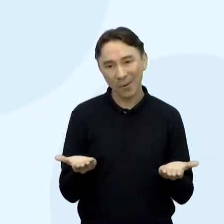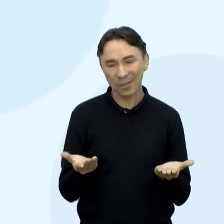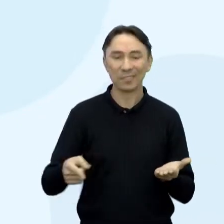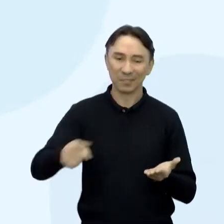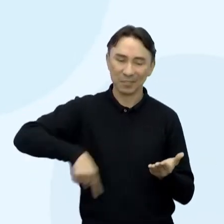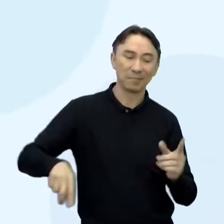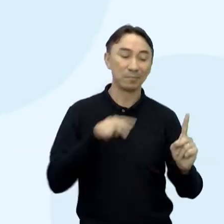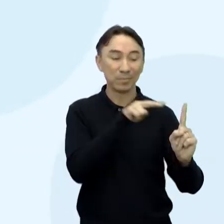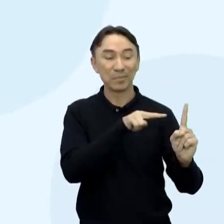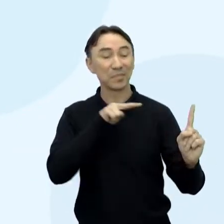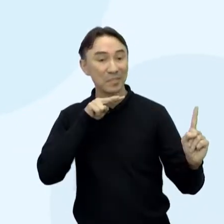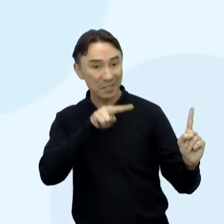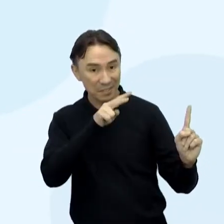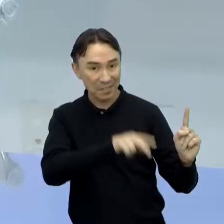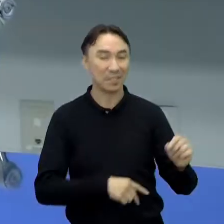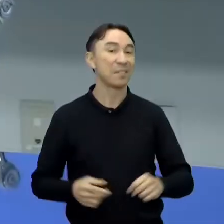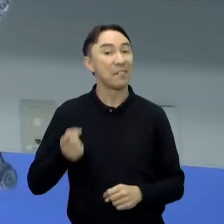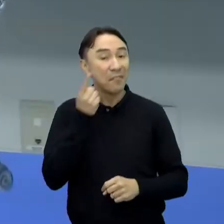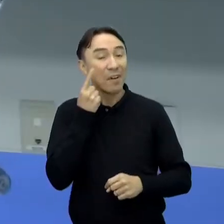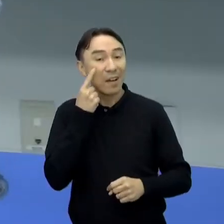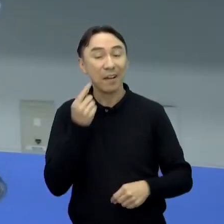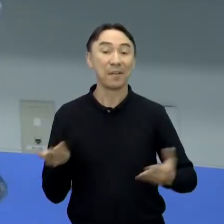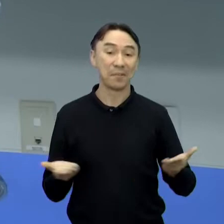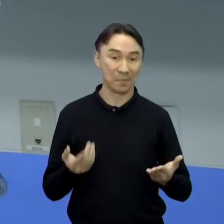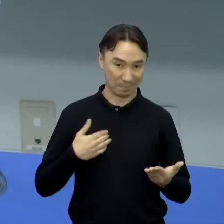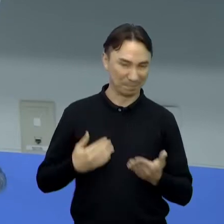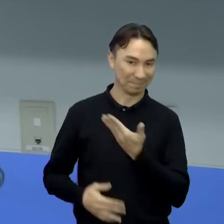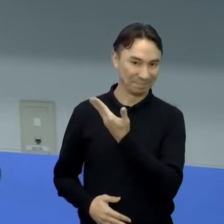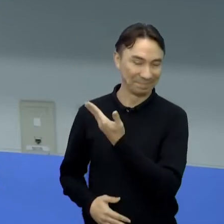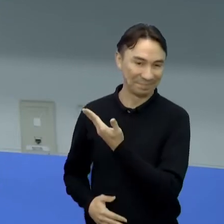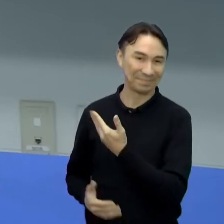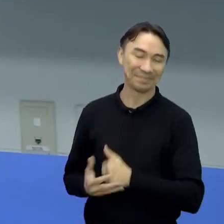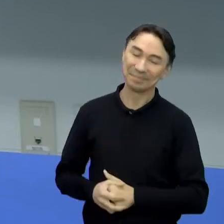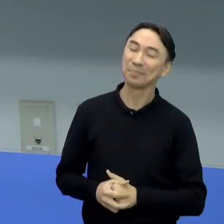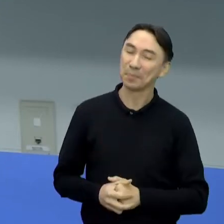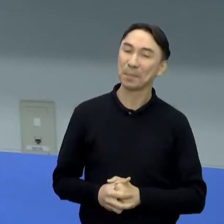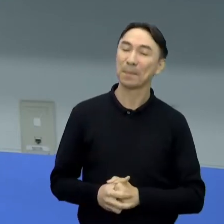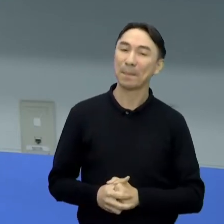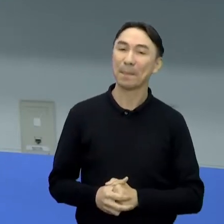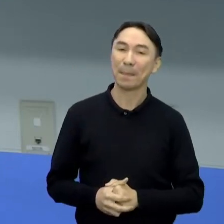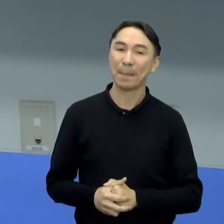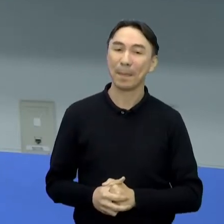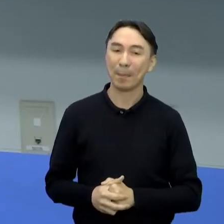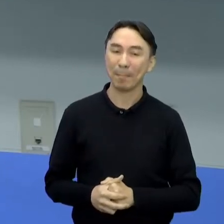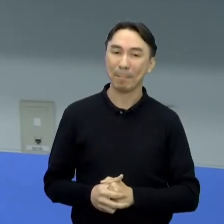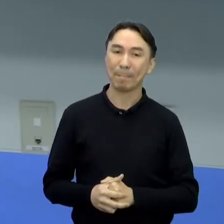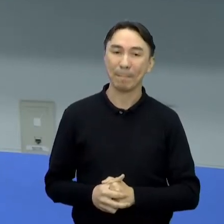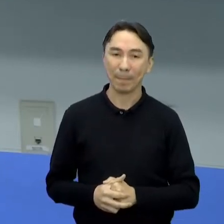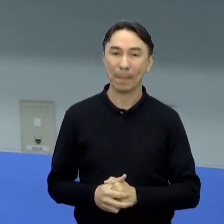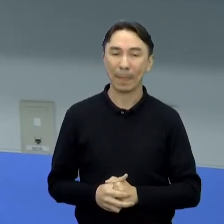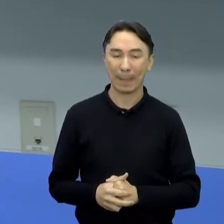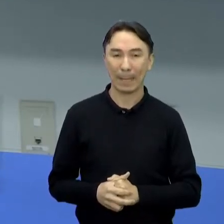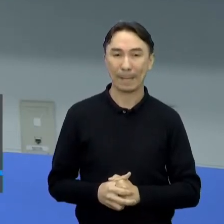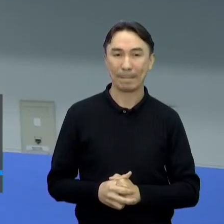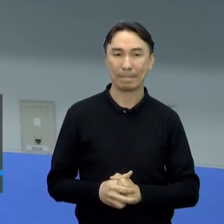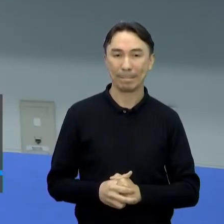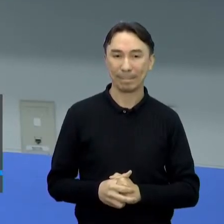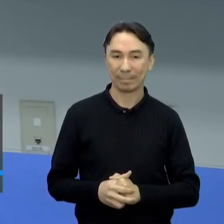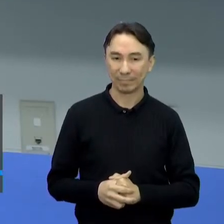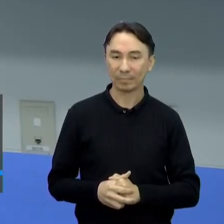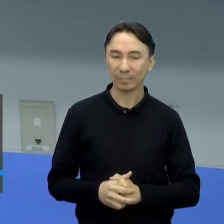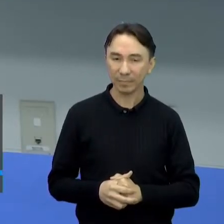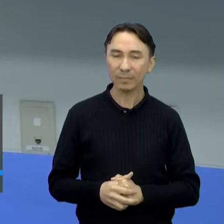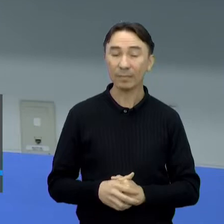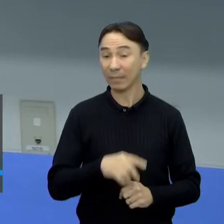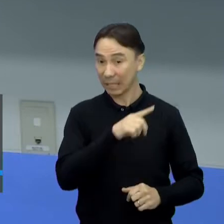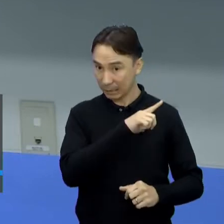Produção, bota a minha cara no LED agora. Gente, existe uma escola de uma ciência ao